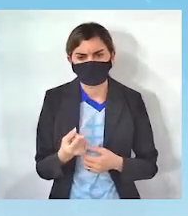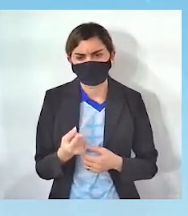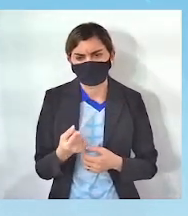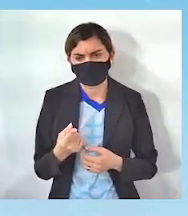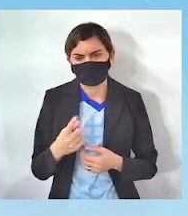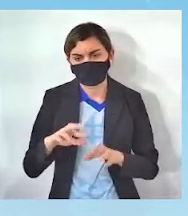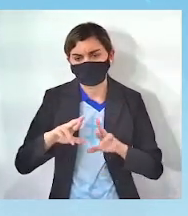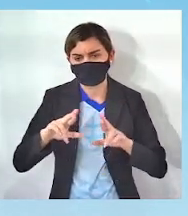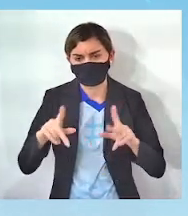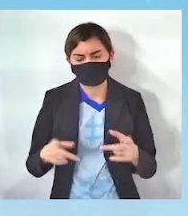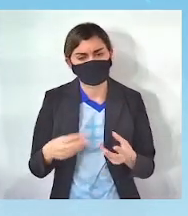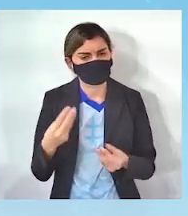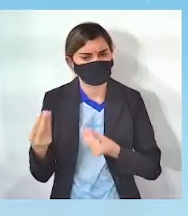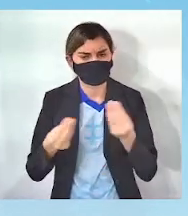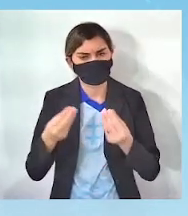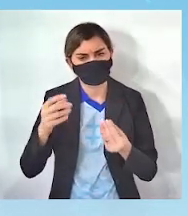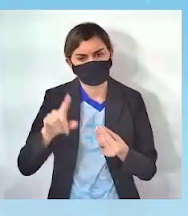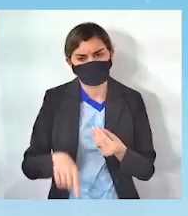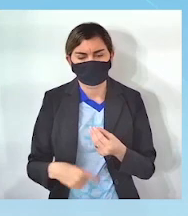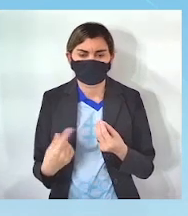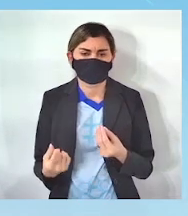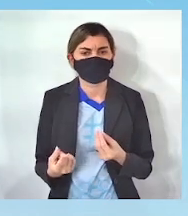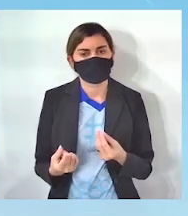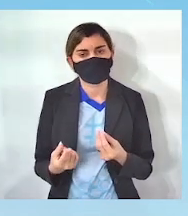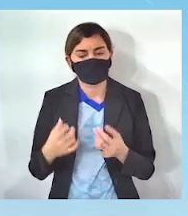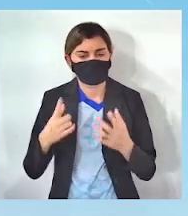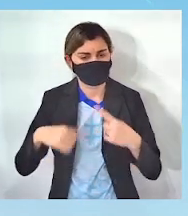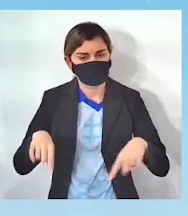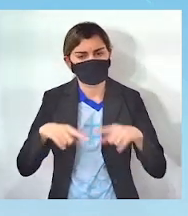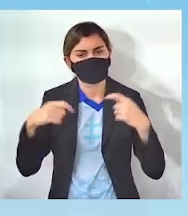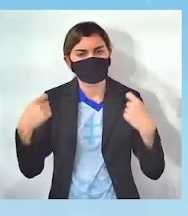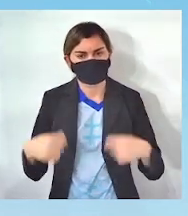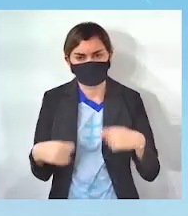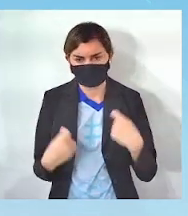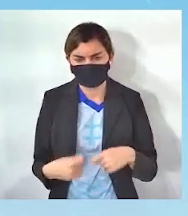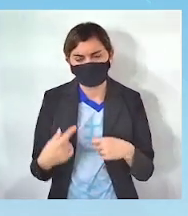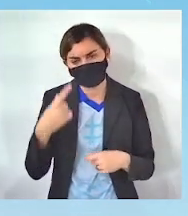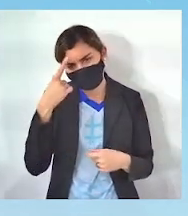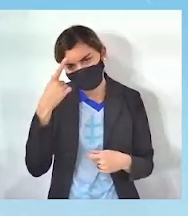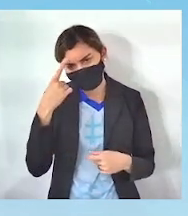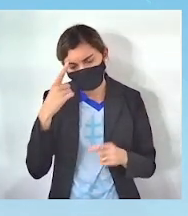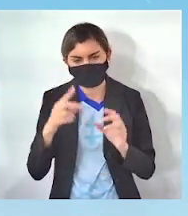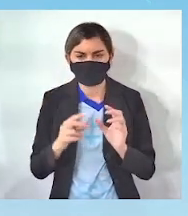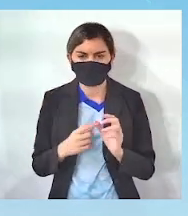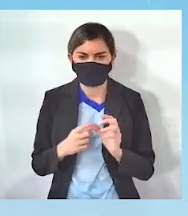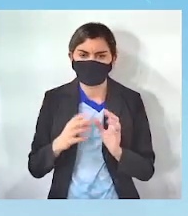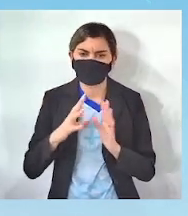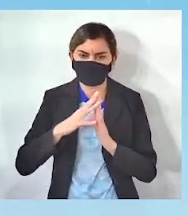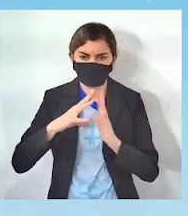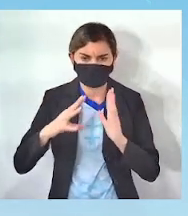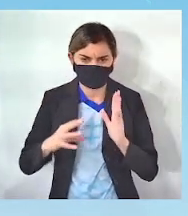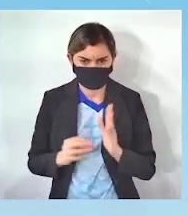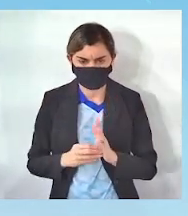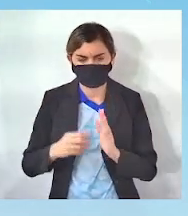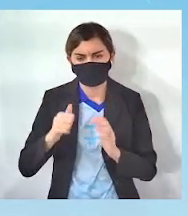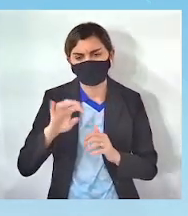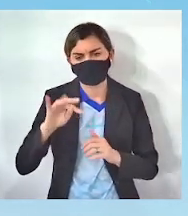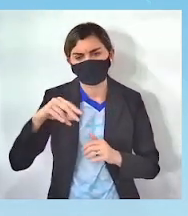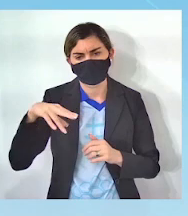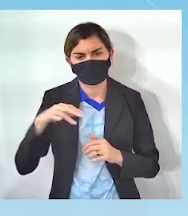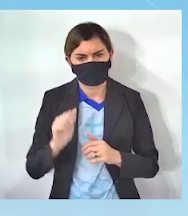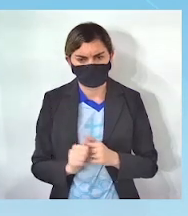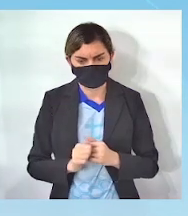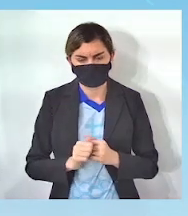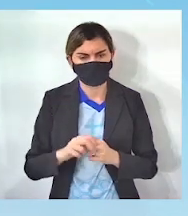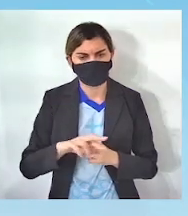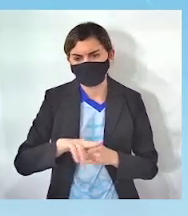tão diferente de como ele é de fato. A gente precisa estar em mente que o assunto é modelo atômico. Então